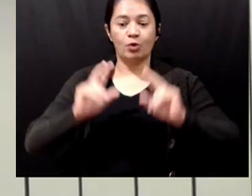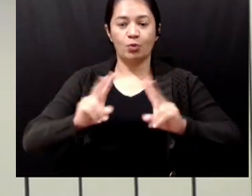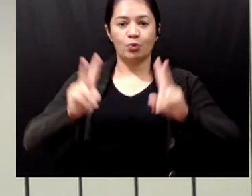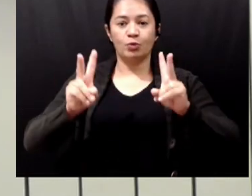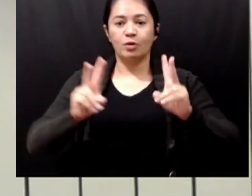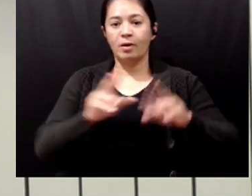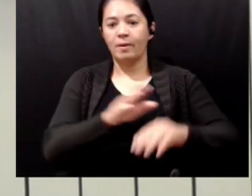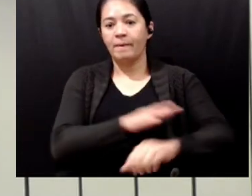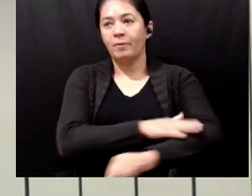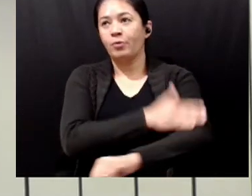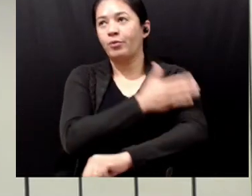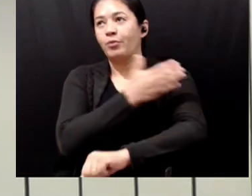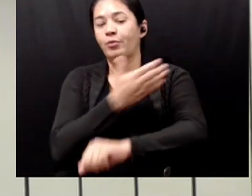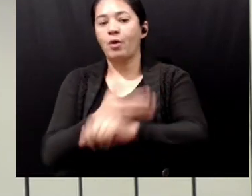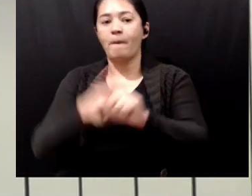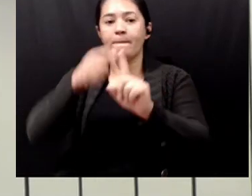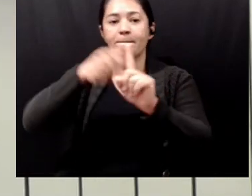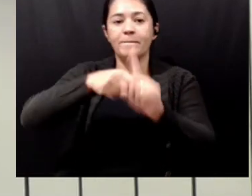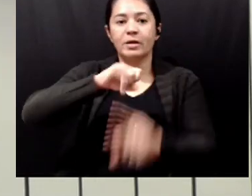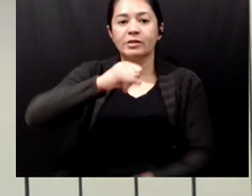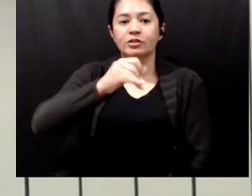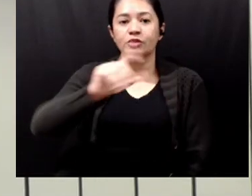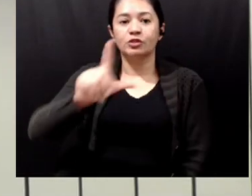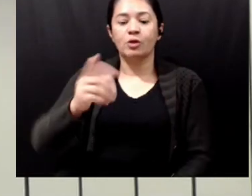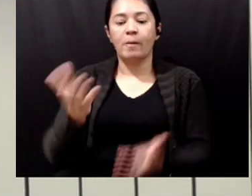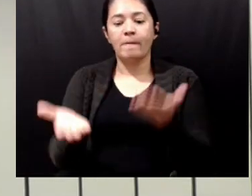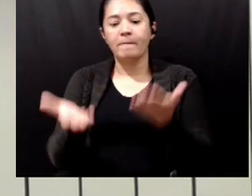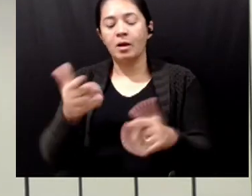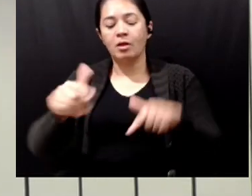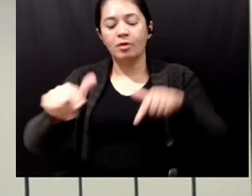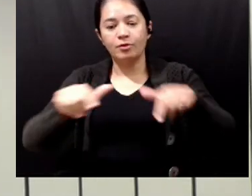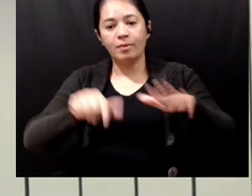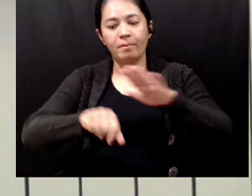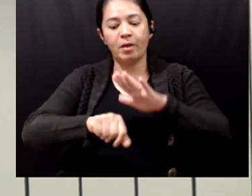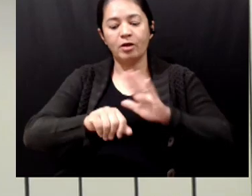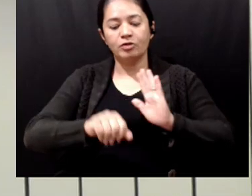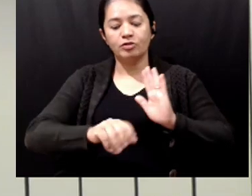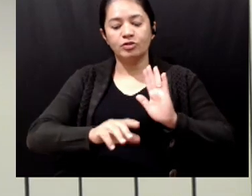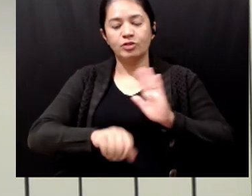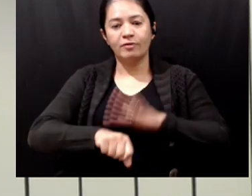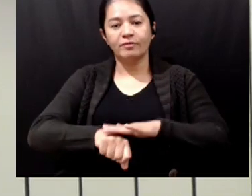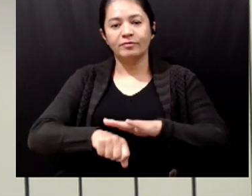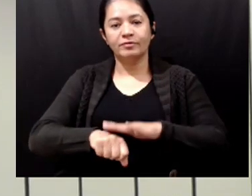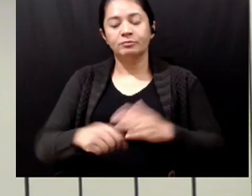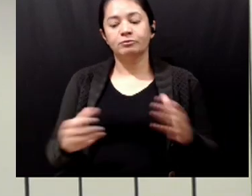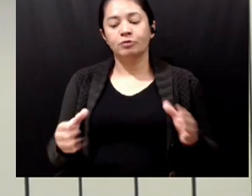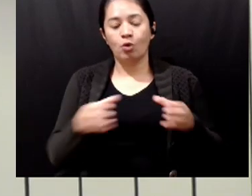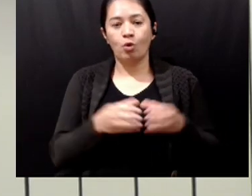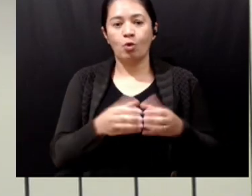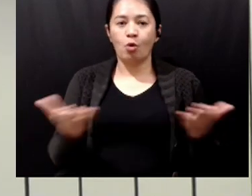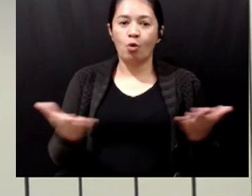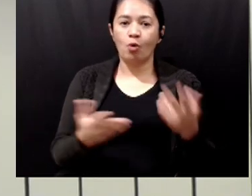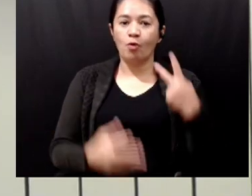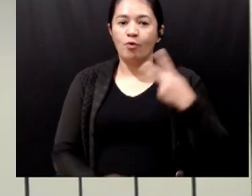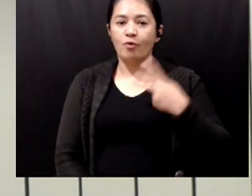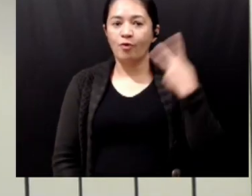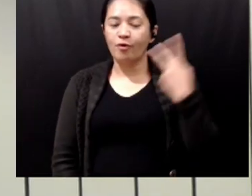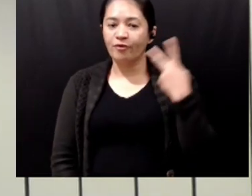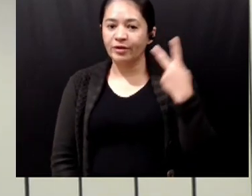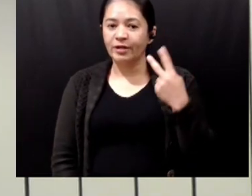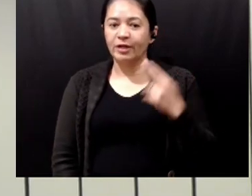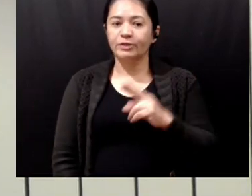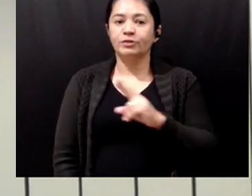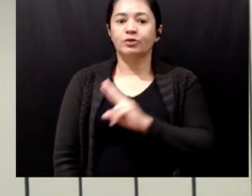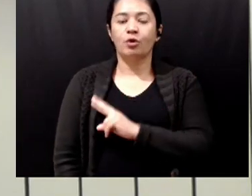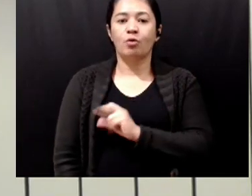de julho com o balanço do trabalho realizado pelas comissões. Hoje é a vez do vereador Rubens Gás, que é o presidente